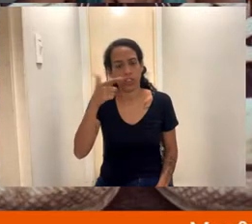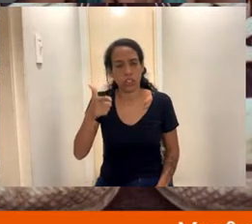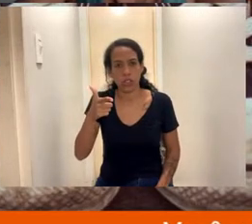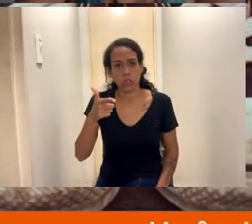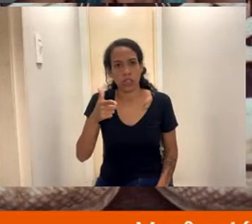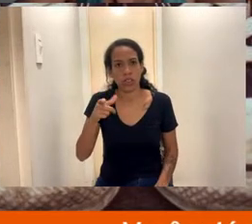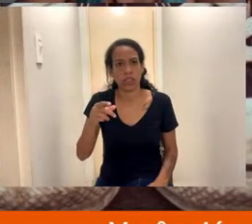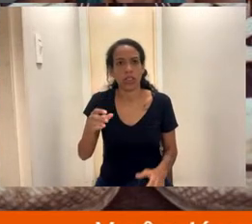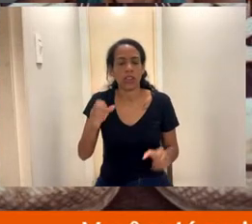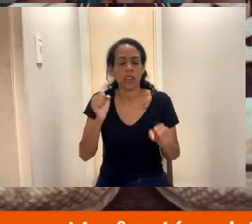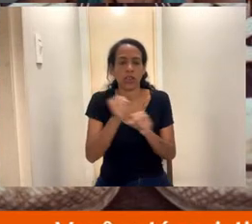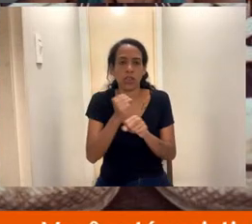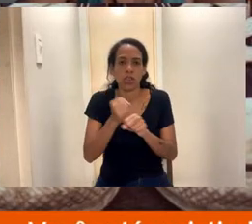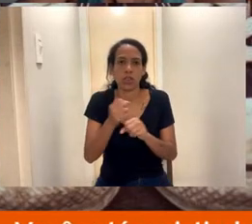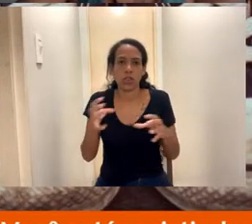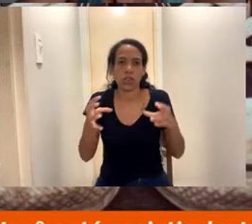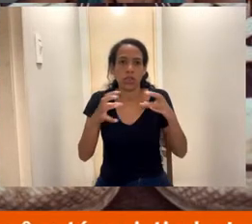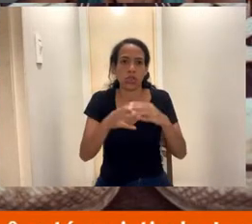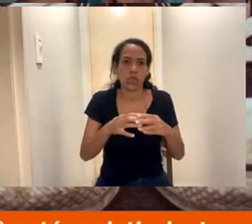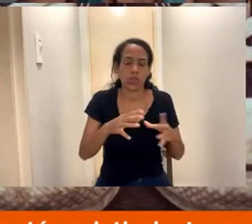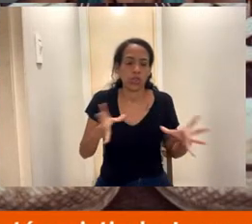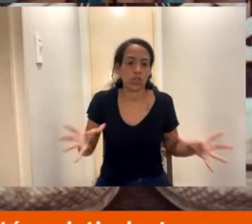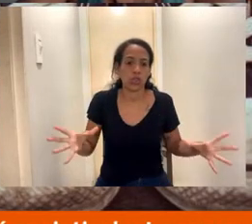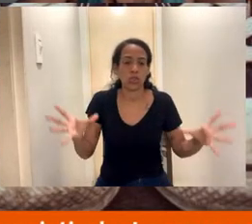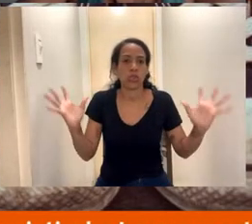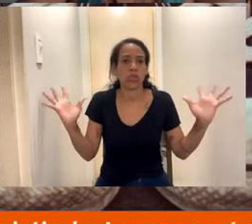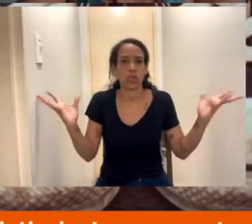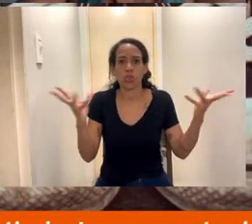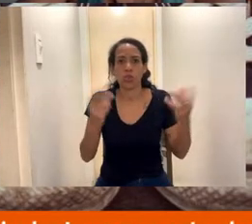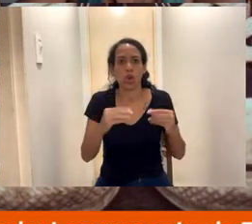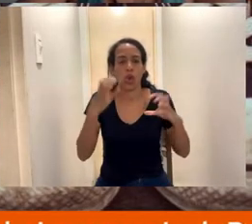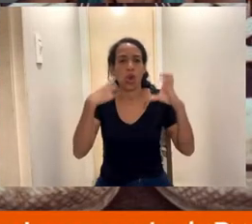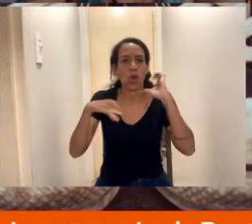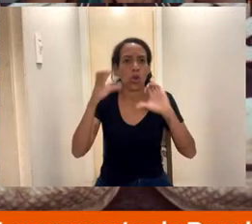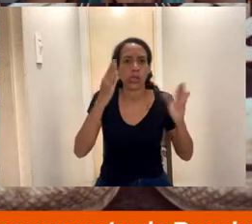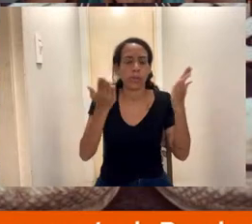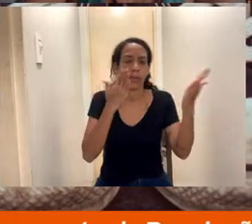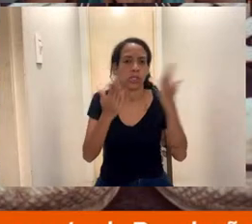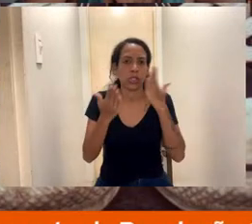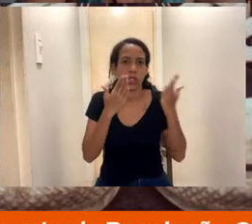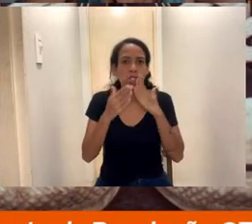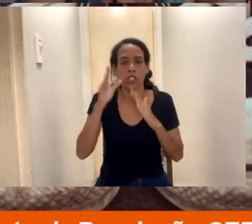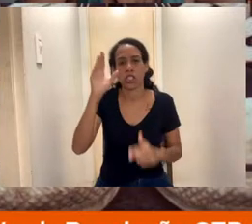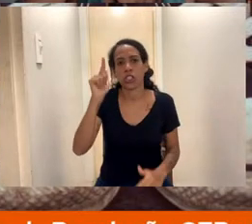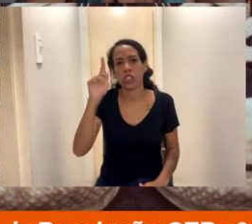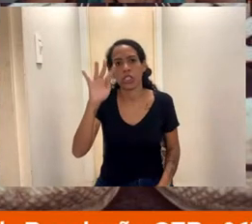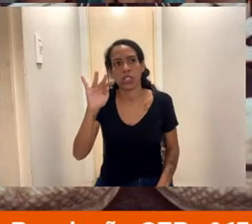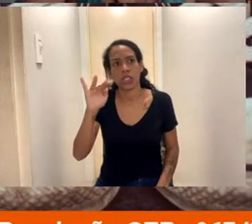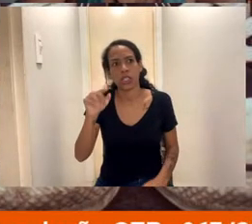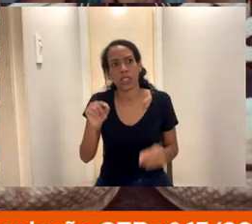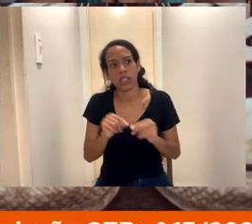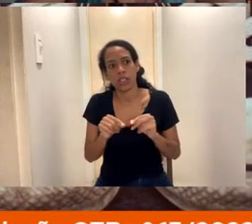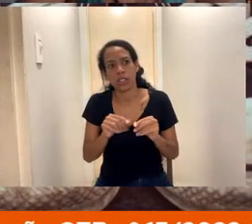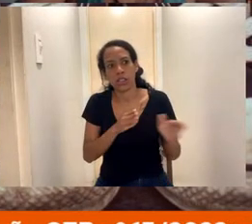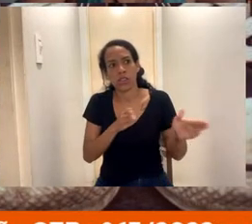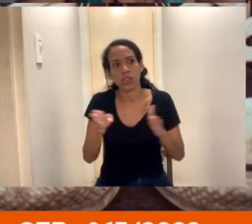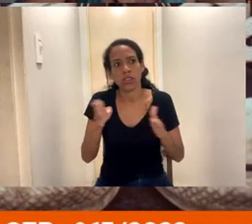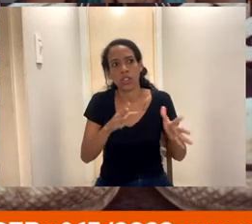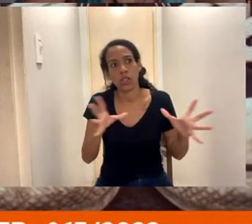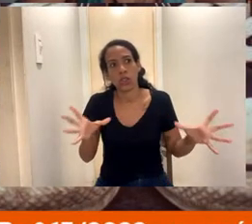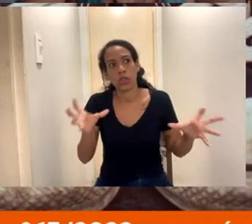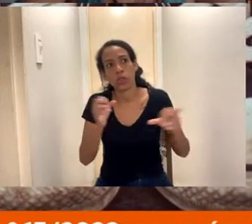foi construída com a participação de todo o Sistema Conselho de Psicologia. O GT encaminhou o ofício para todos os